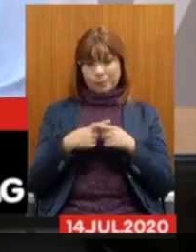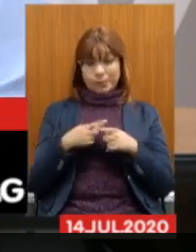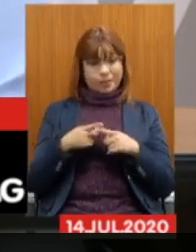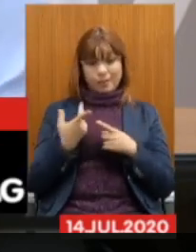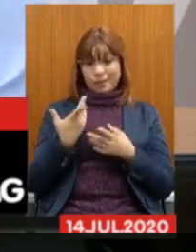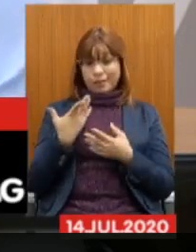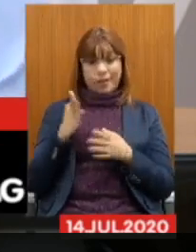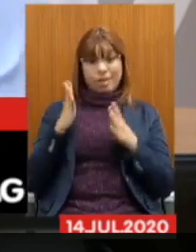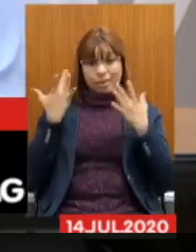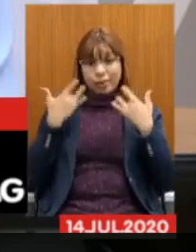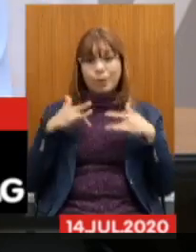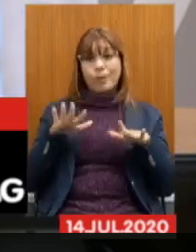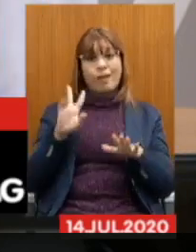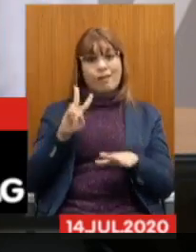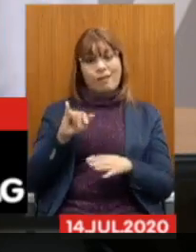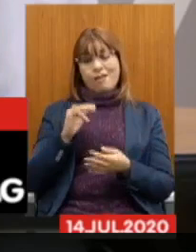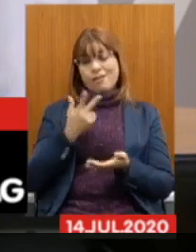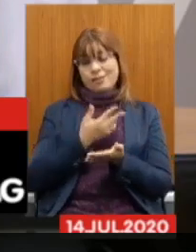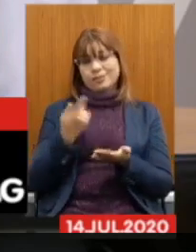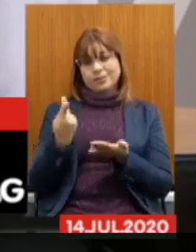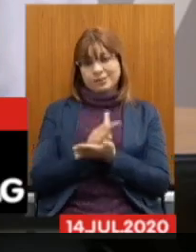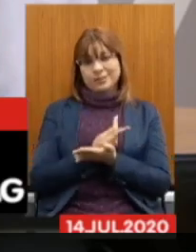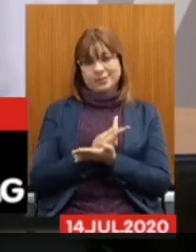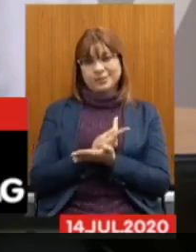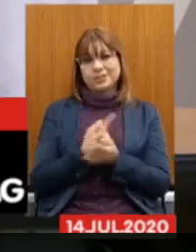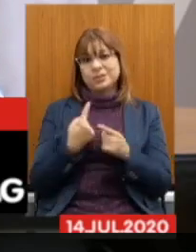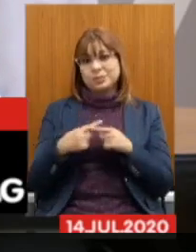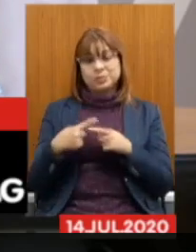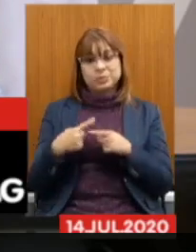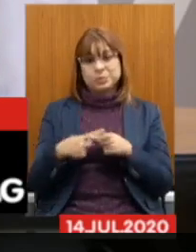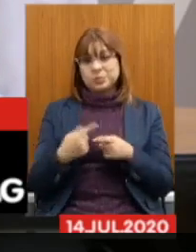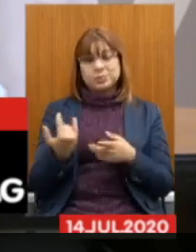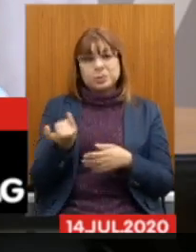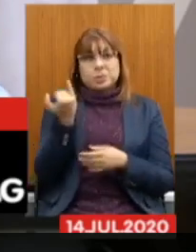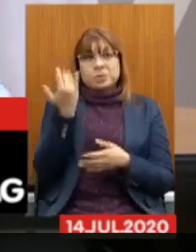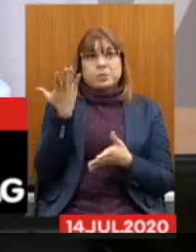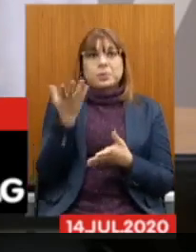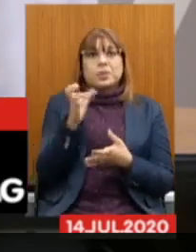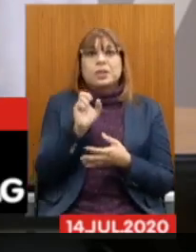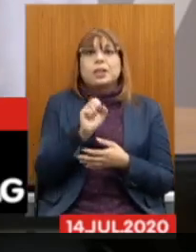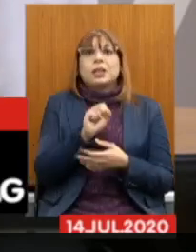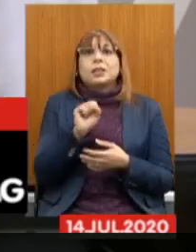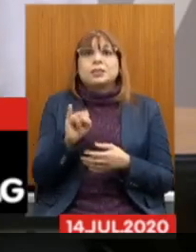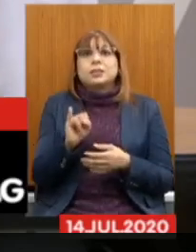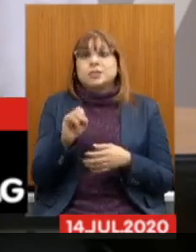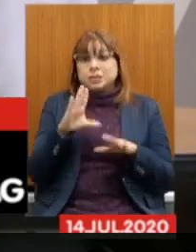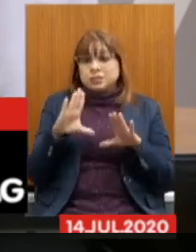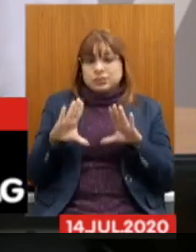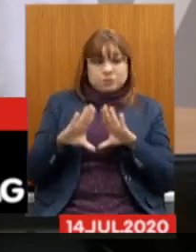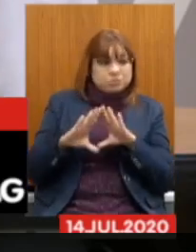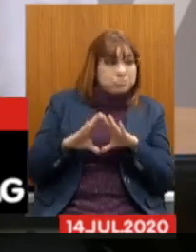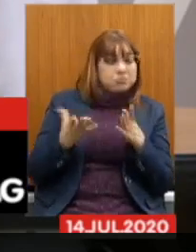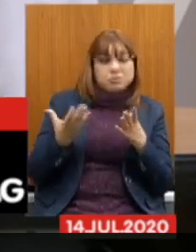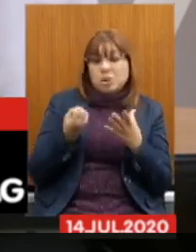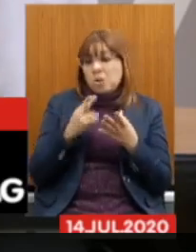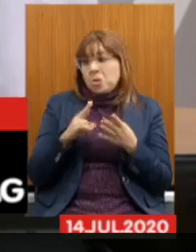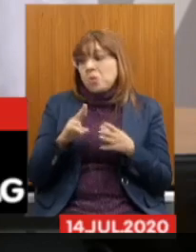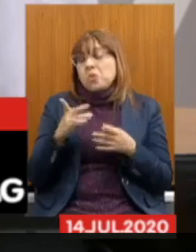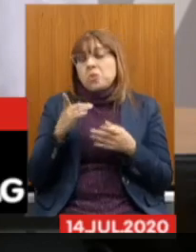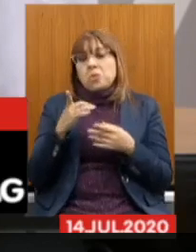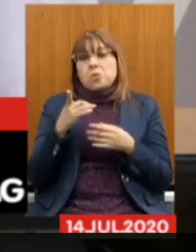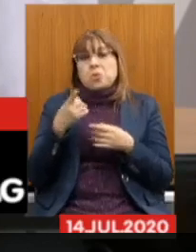o aumento arrecadatório, independentemente de nova manifestação do Parlamento. É